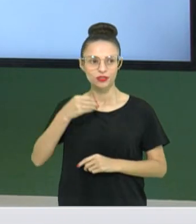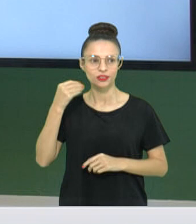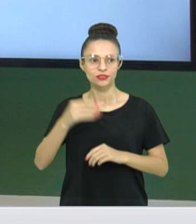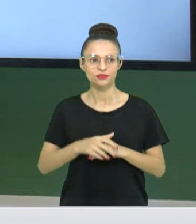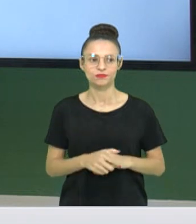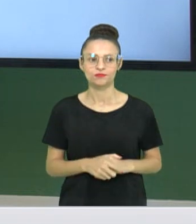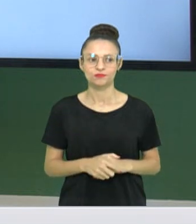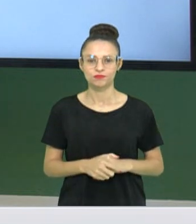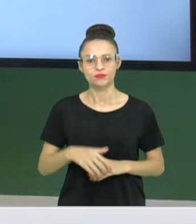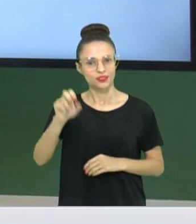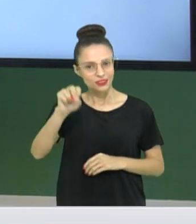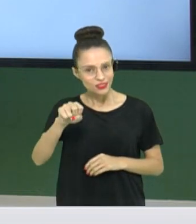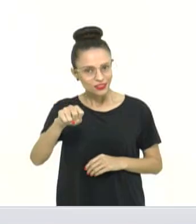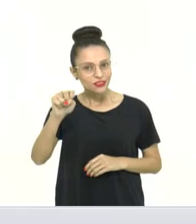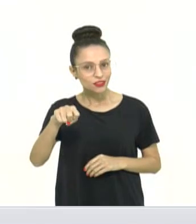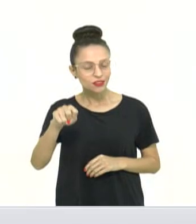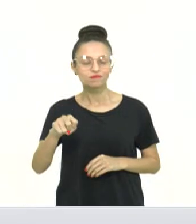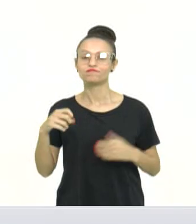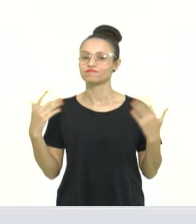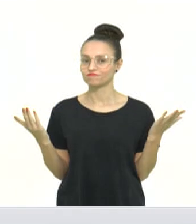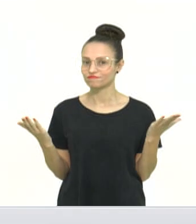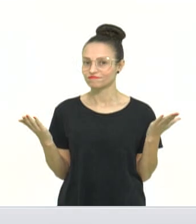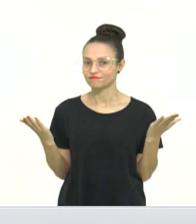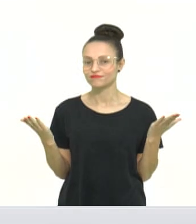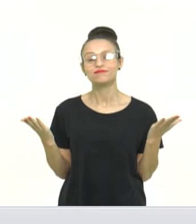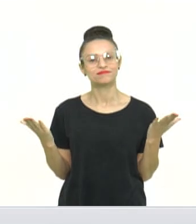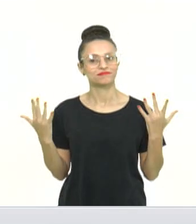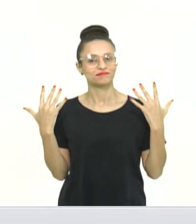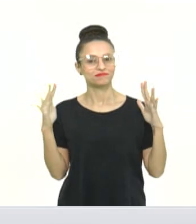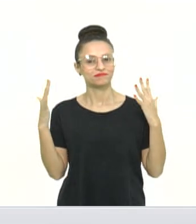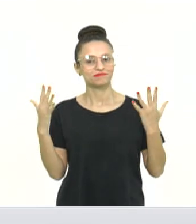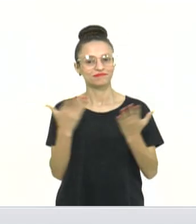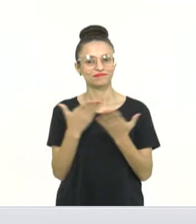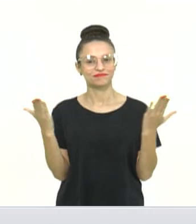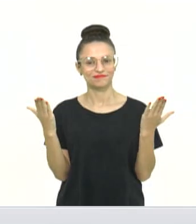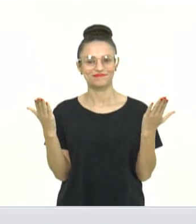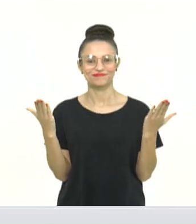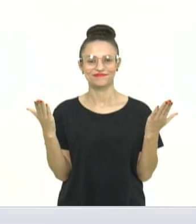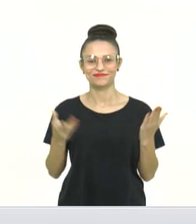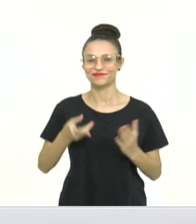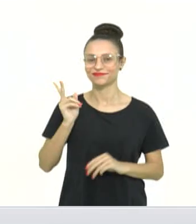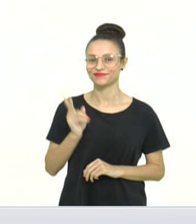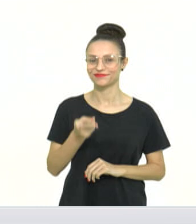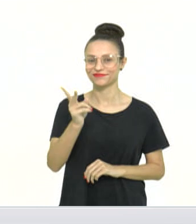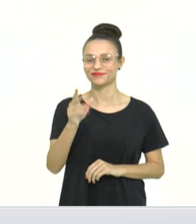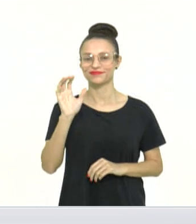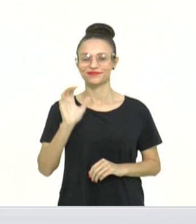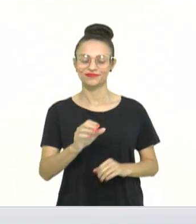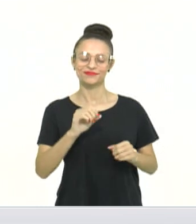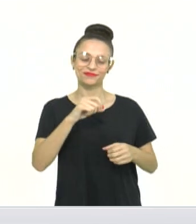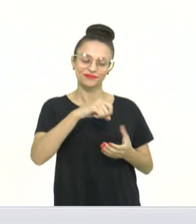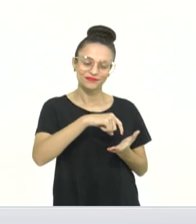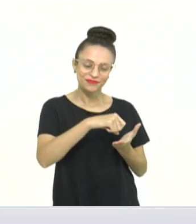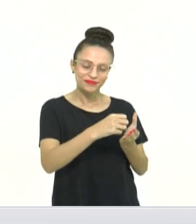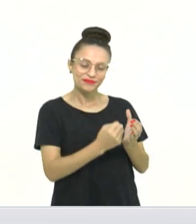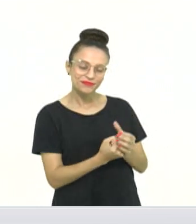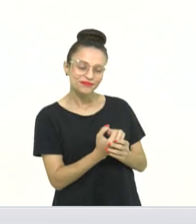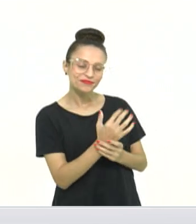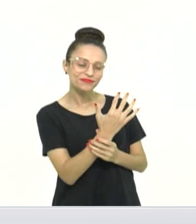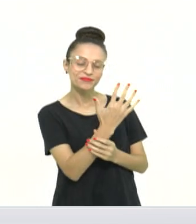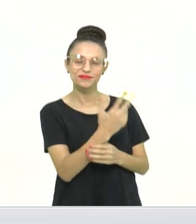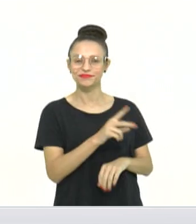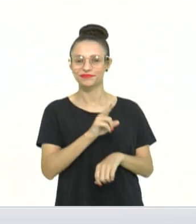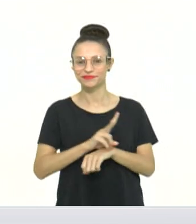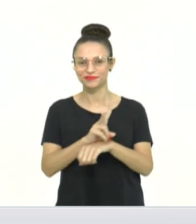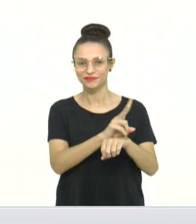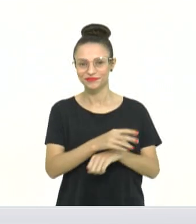vida, Se sim, agora, meus parabéns e continue cultivando plantinhas, é muito